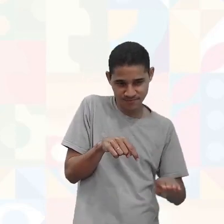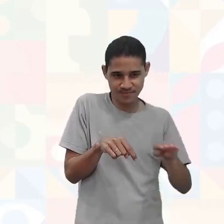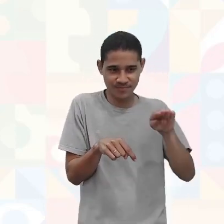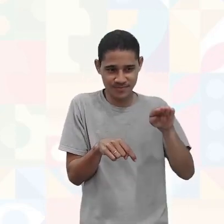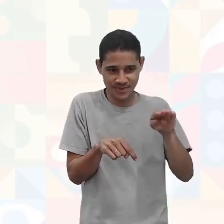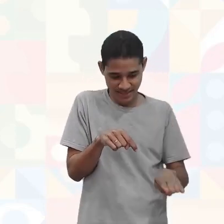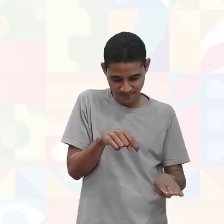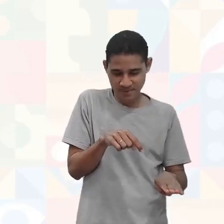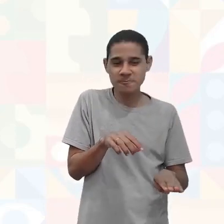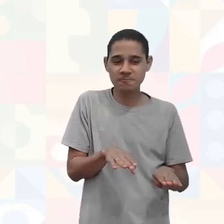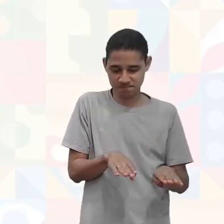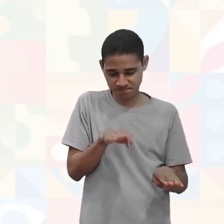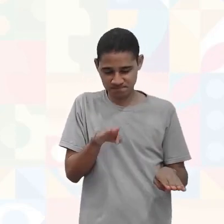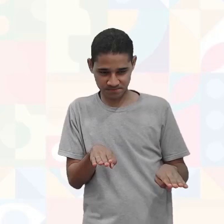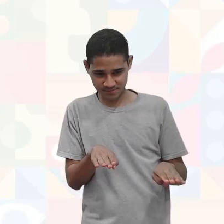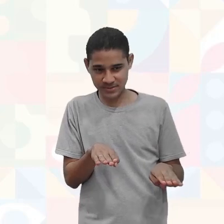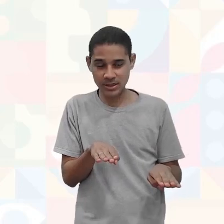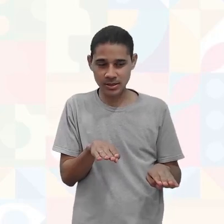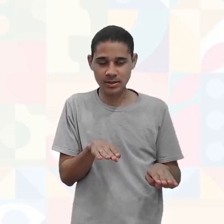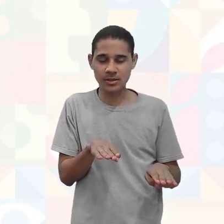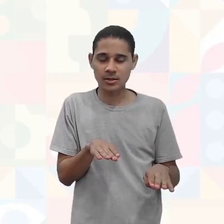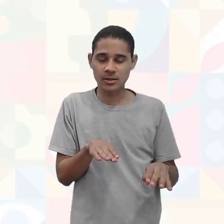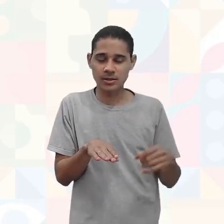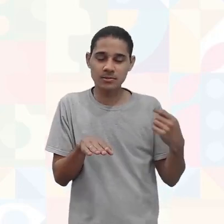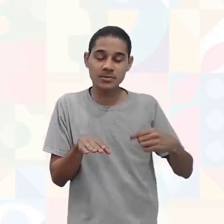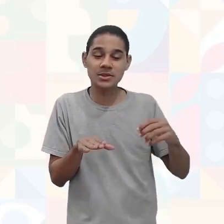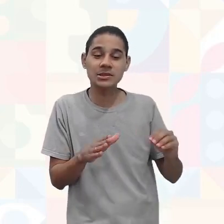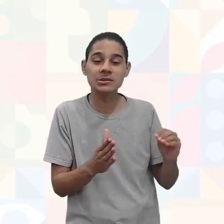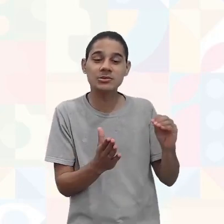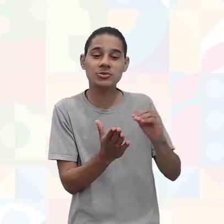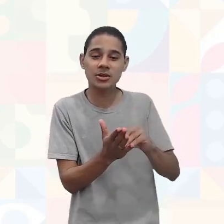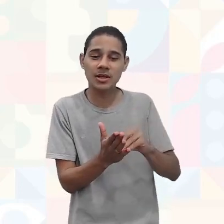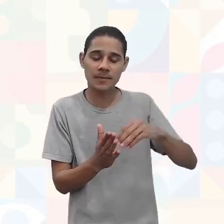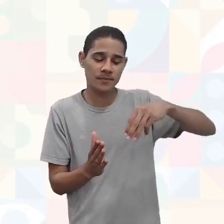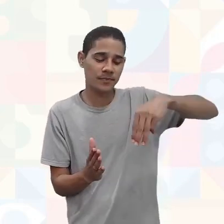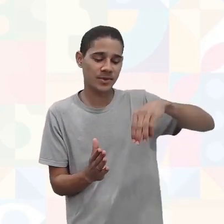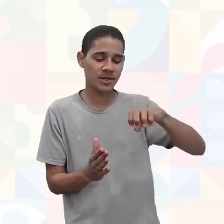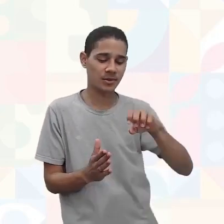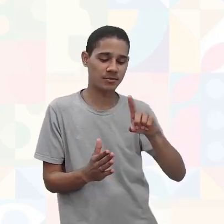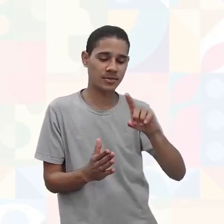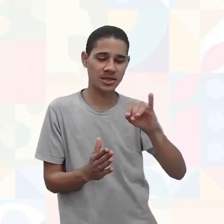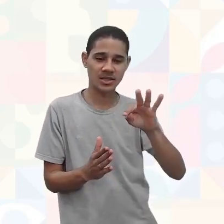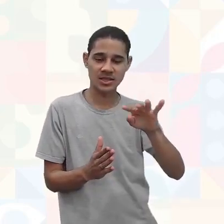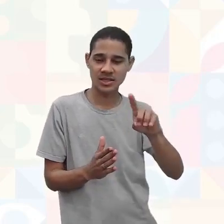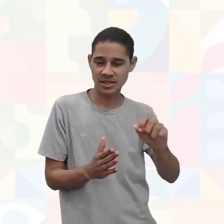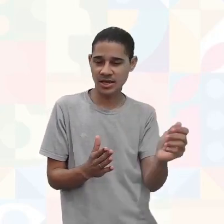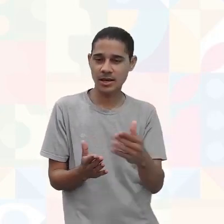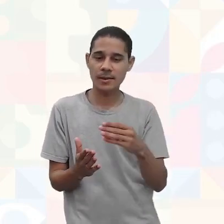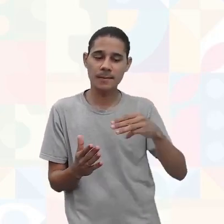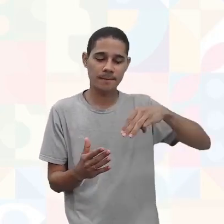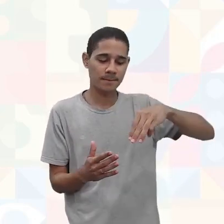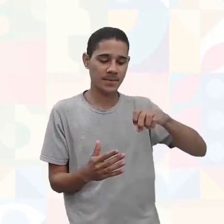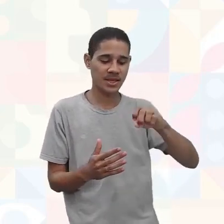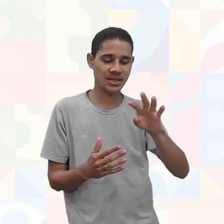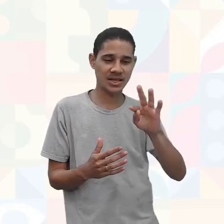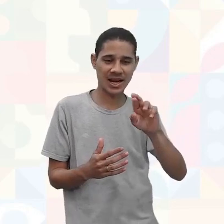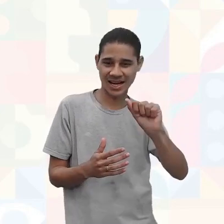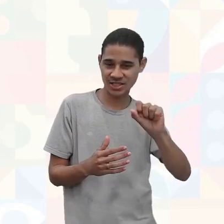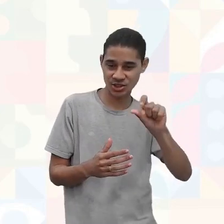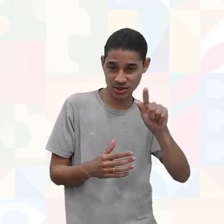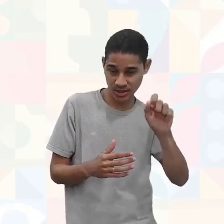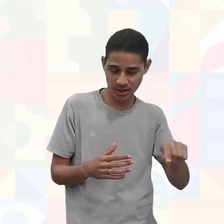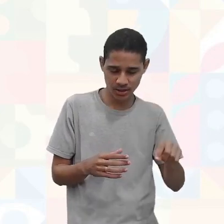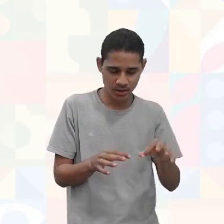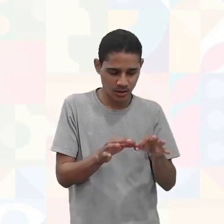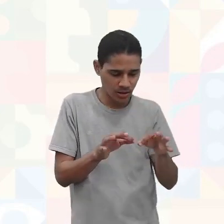estar inserindo, né, justamente essa medida e essa metragem desse desnível. Então, vai ter tanto a questão